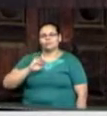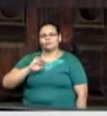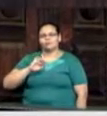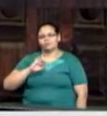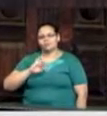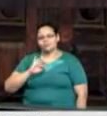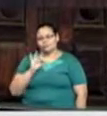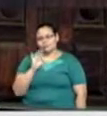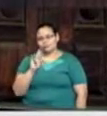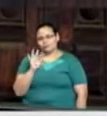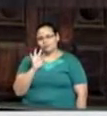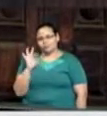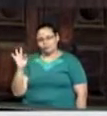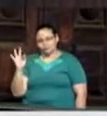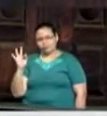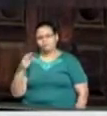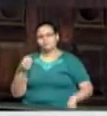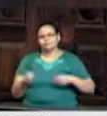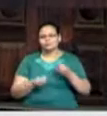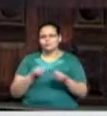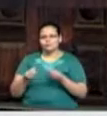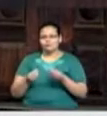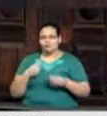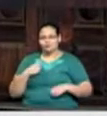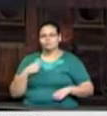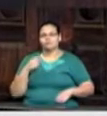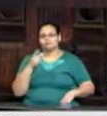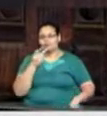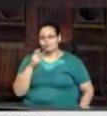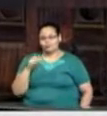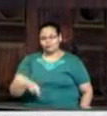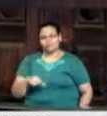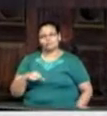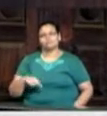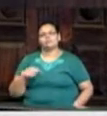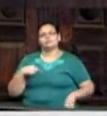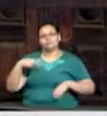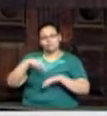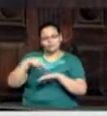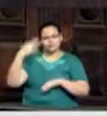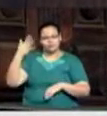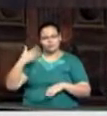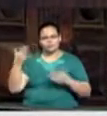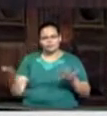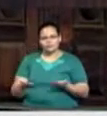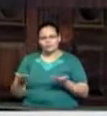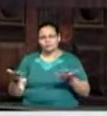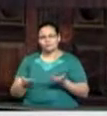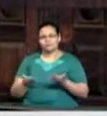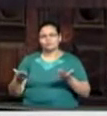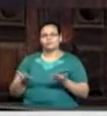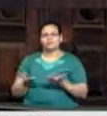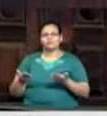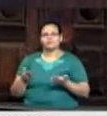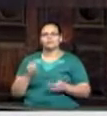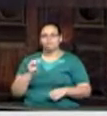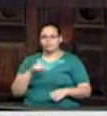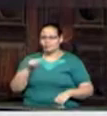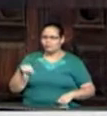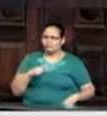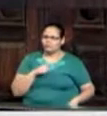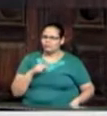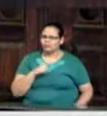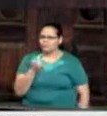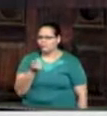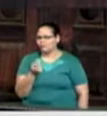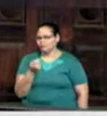dizer, como já o fizeram aqui desta tribuna na data de hoje, que temos